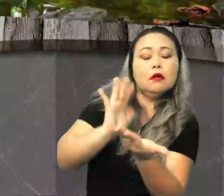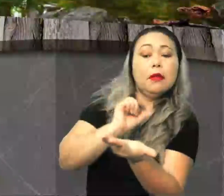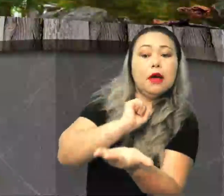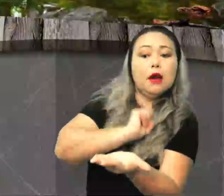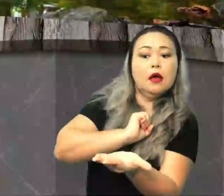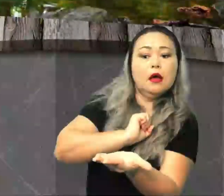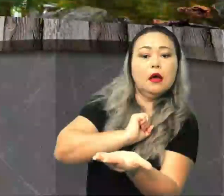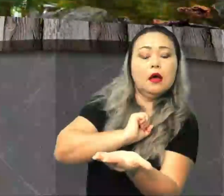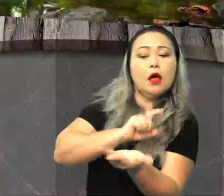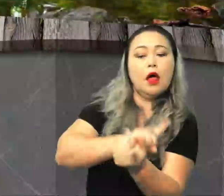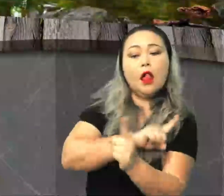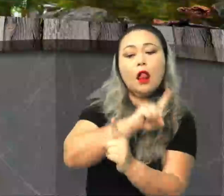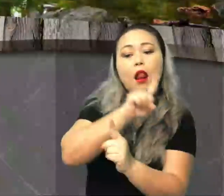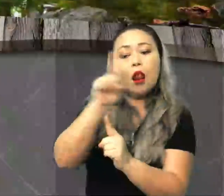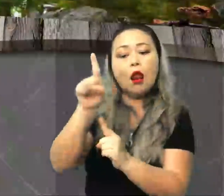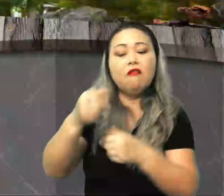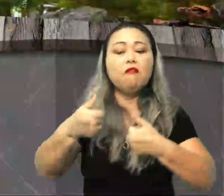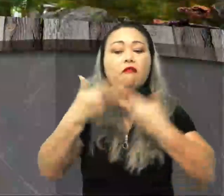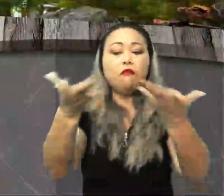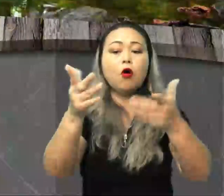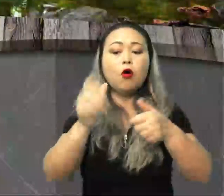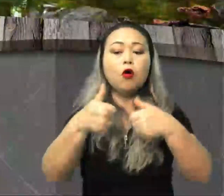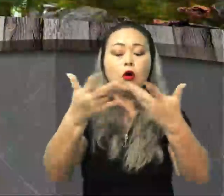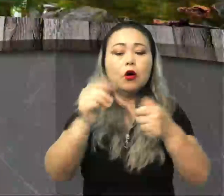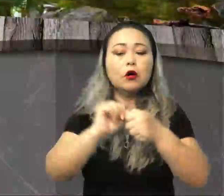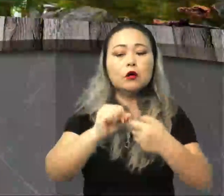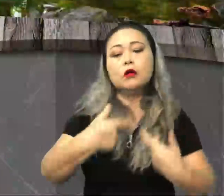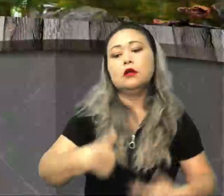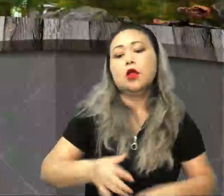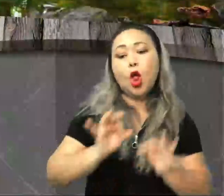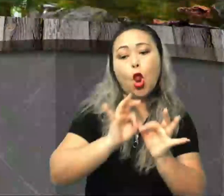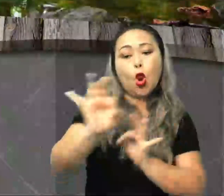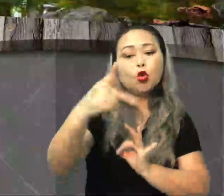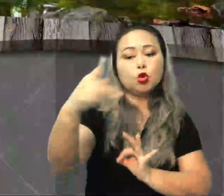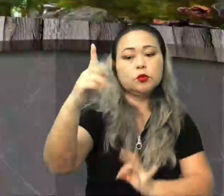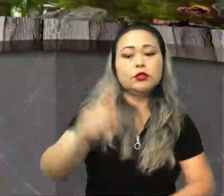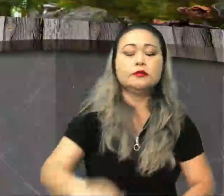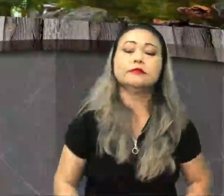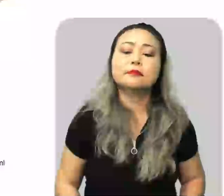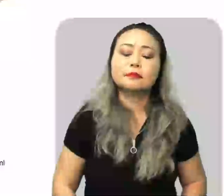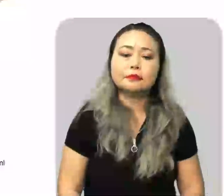paralisar. E aí você leva para o ambiente fora, deixa mais distante de você. Tá bom?